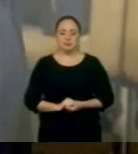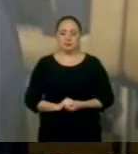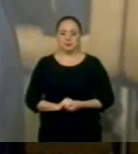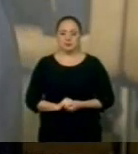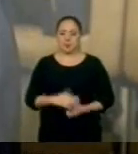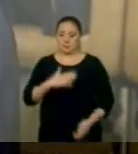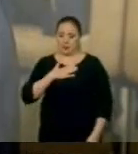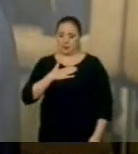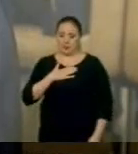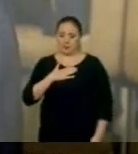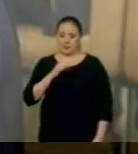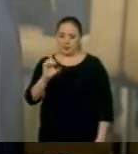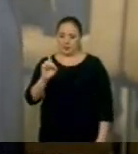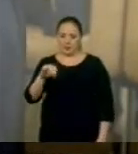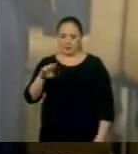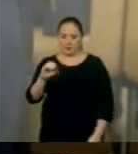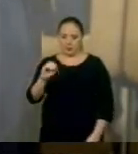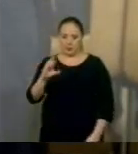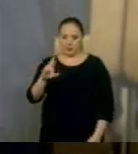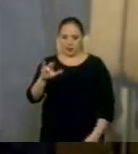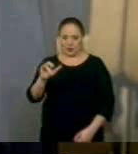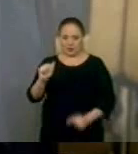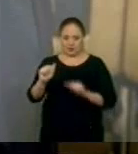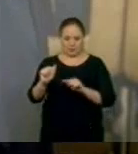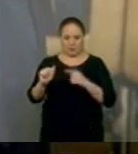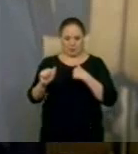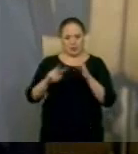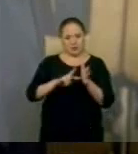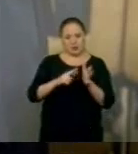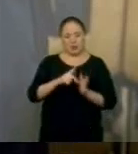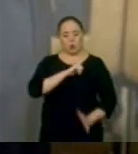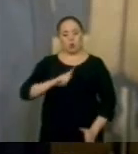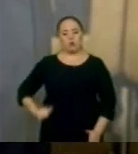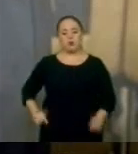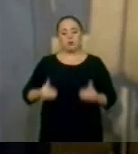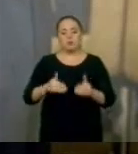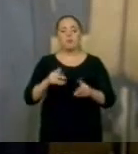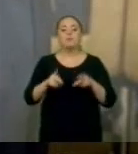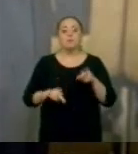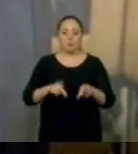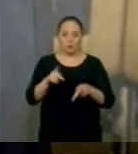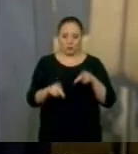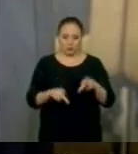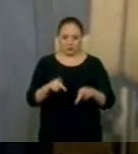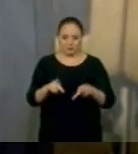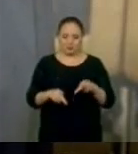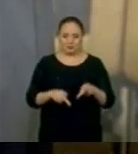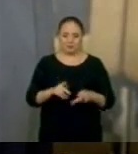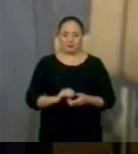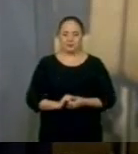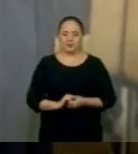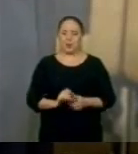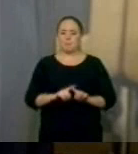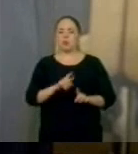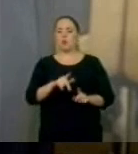Democracia, para mim, é o governo do povo. Povo não no sentido